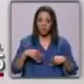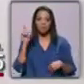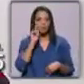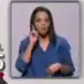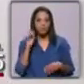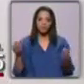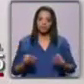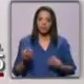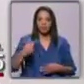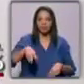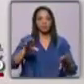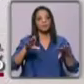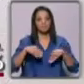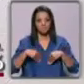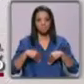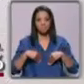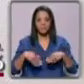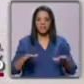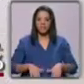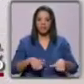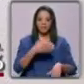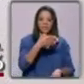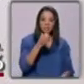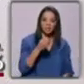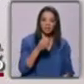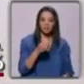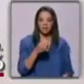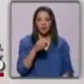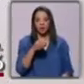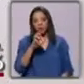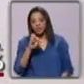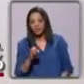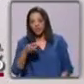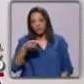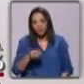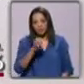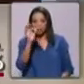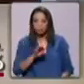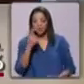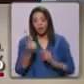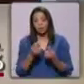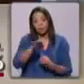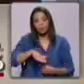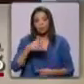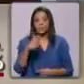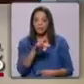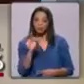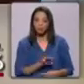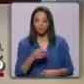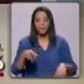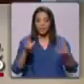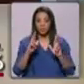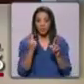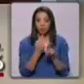nós temos adesões na ordem dos 70%, 80%, 90% e, em alguns casos, atinge os 100%. Espero que os